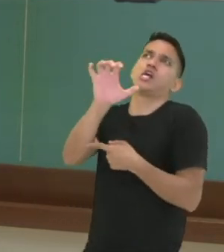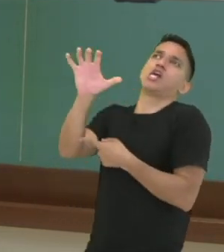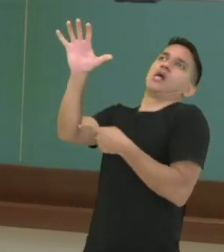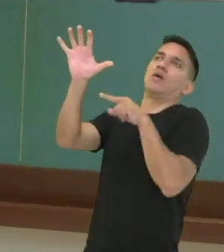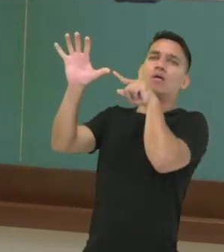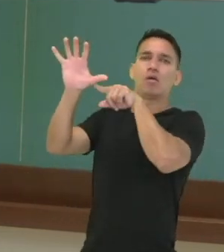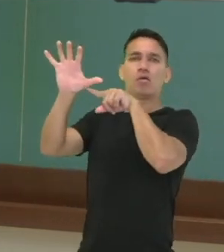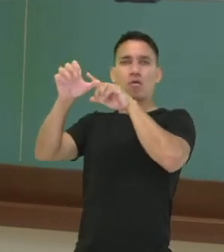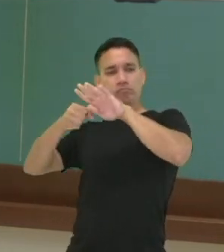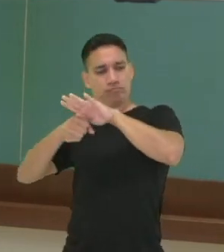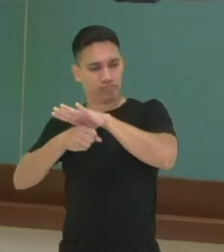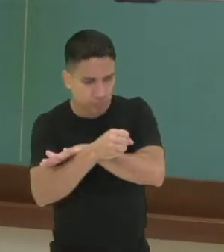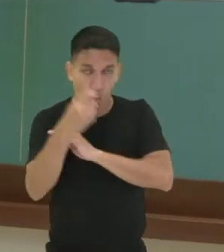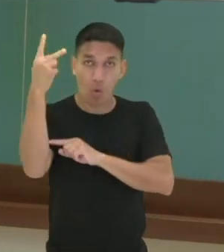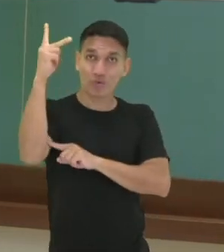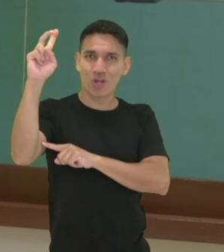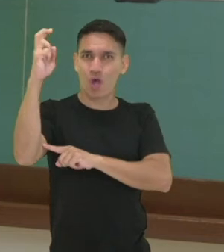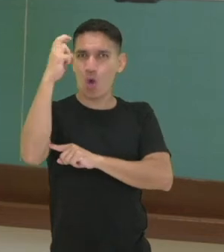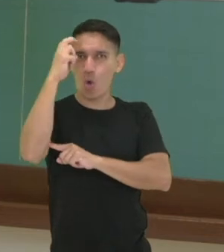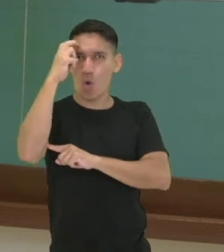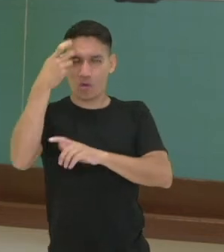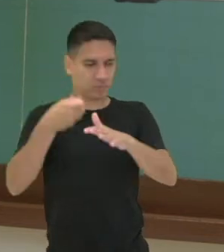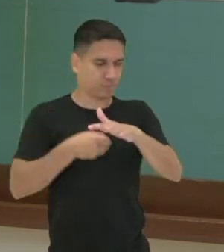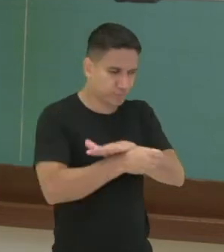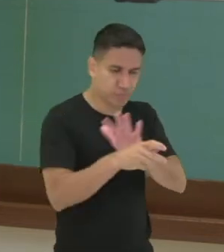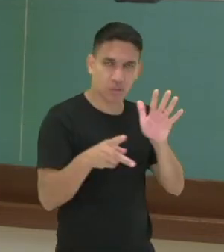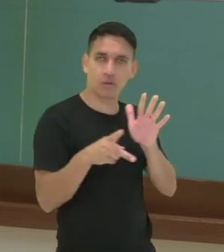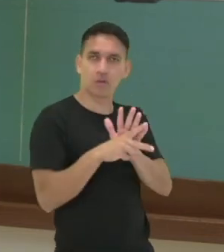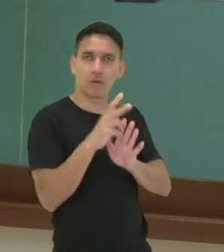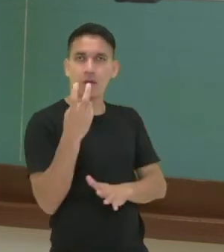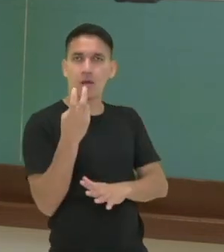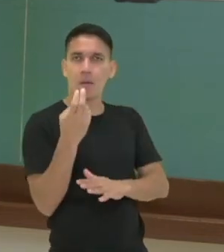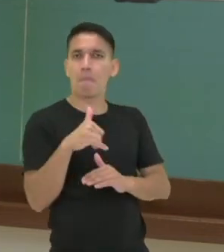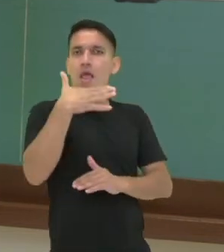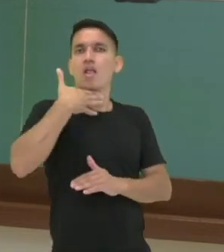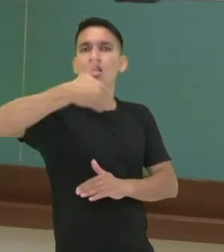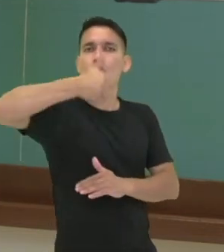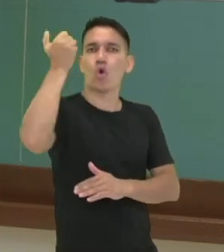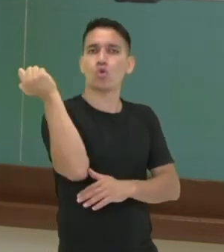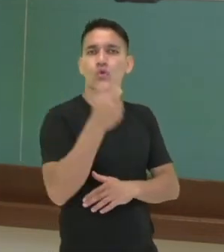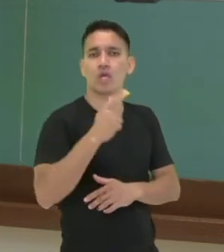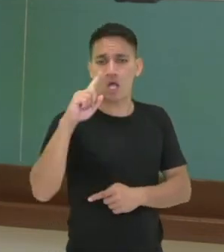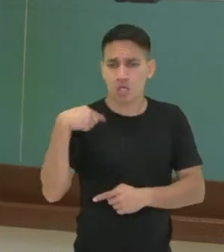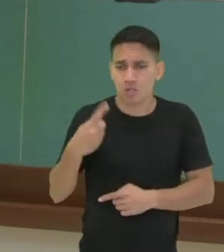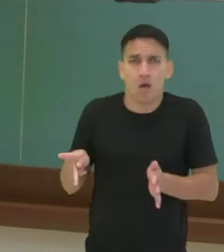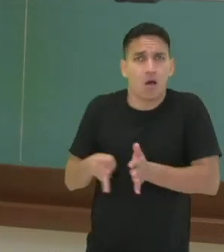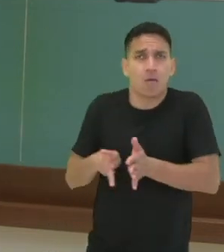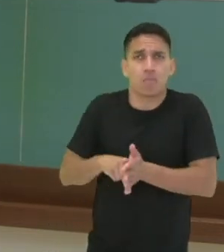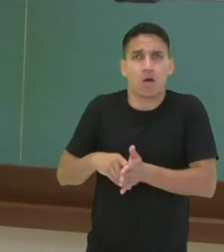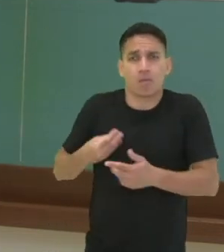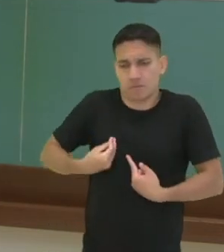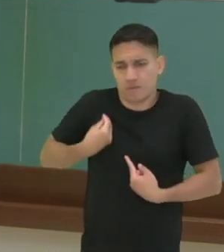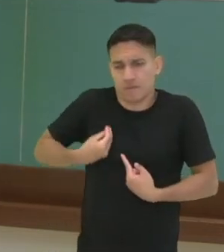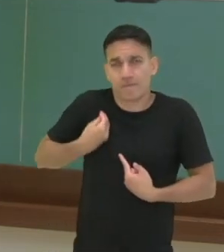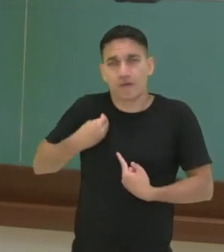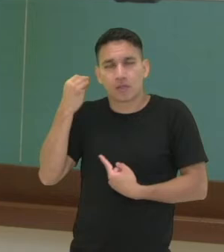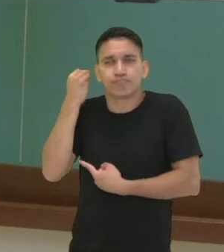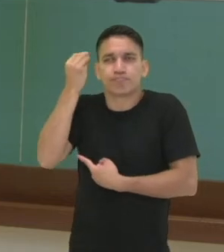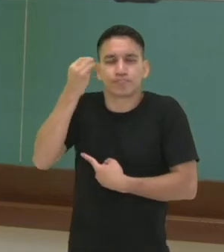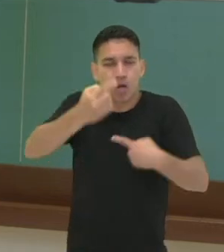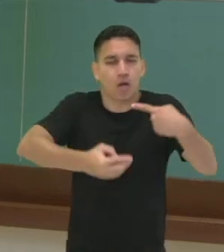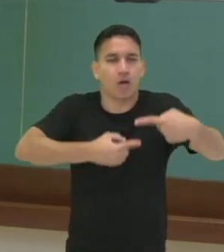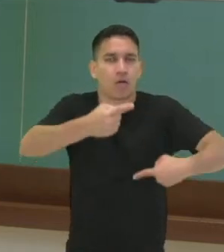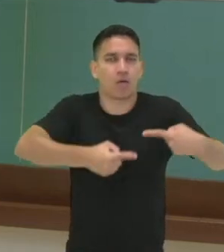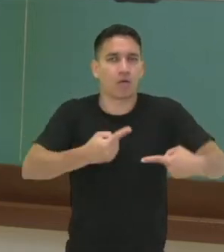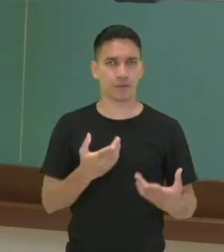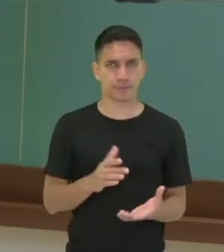colocada, a cultura que vem de fora colocada até mesmo sobre a nossa própria expressão política.